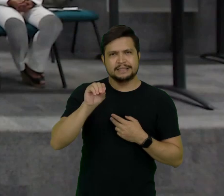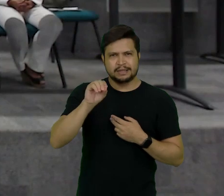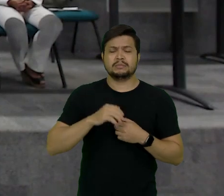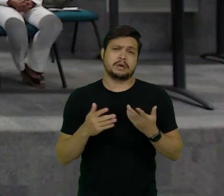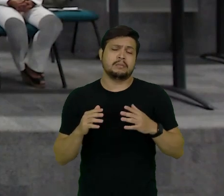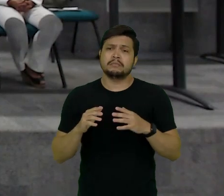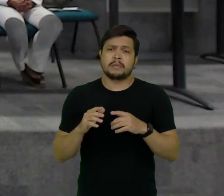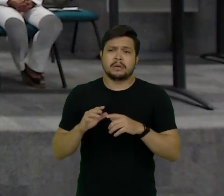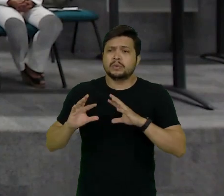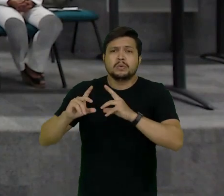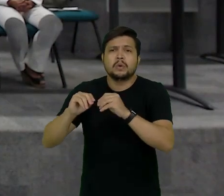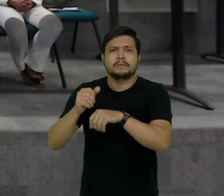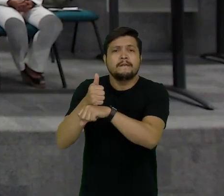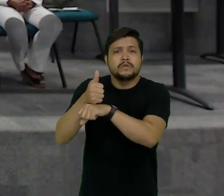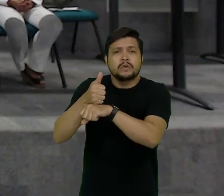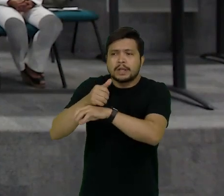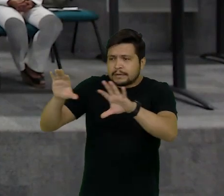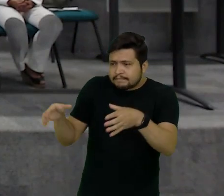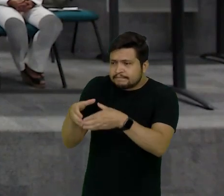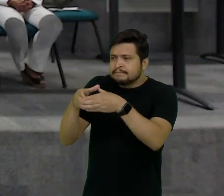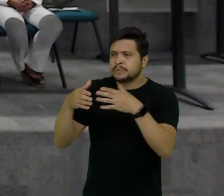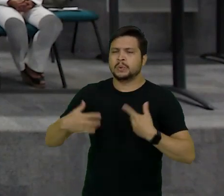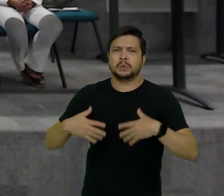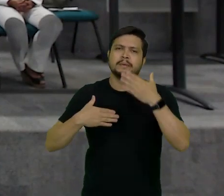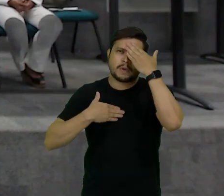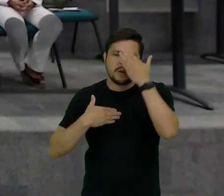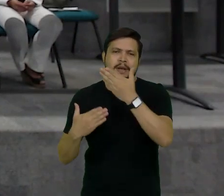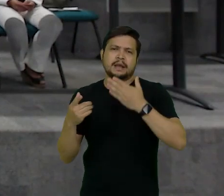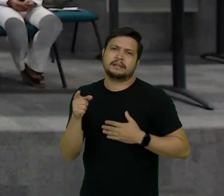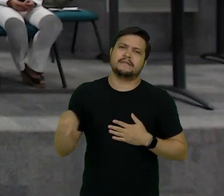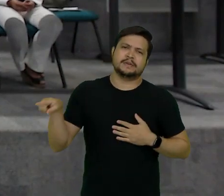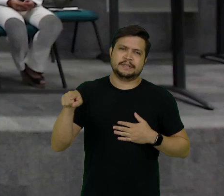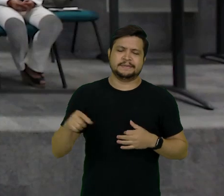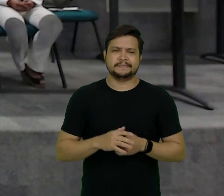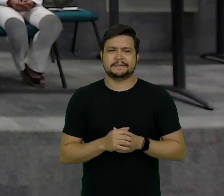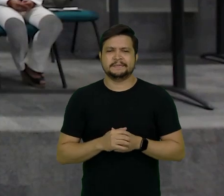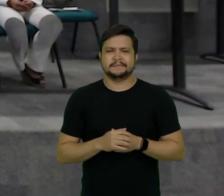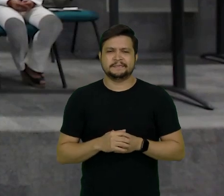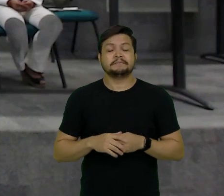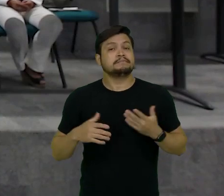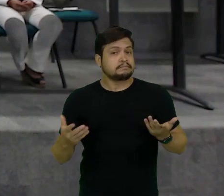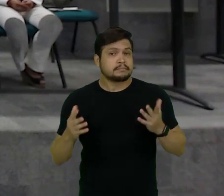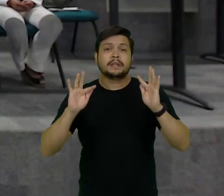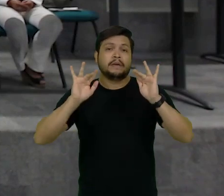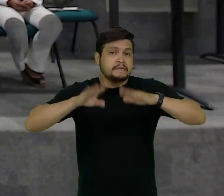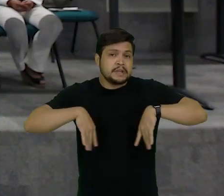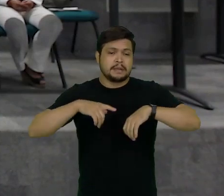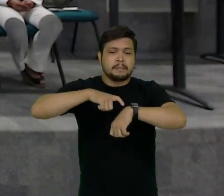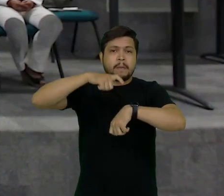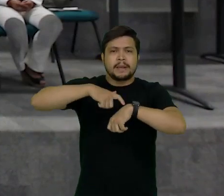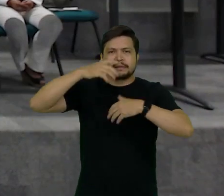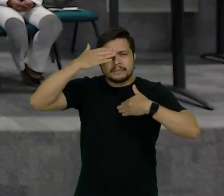nosso dia a dia. E todos nós somos muito gratos, tá? E, para finalizar esse momento de